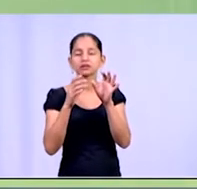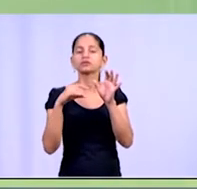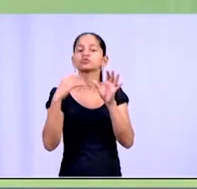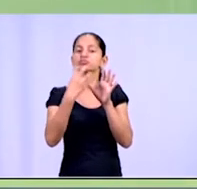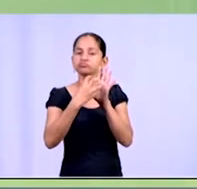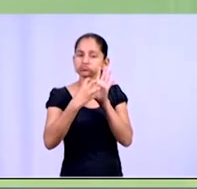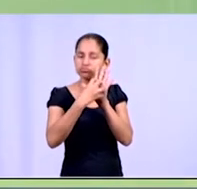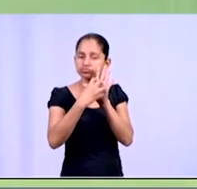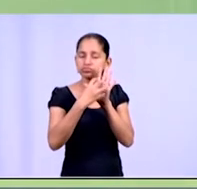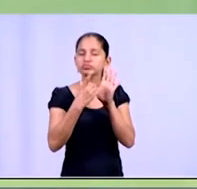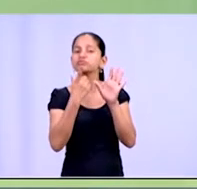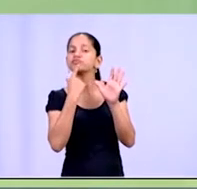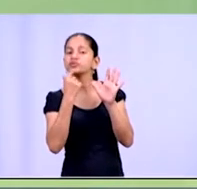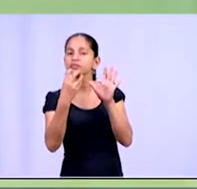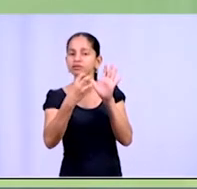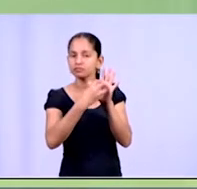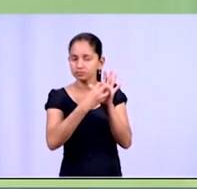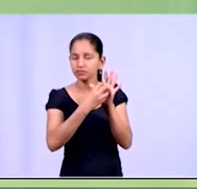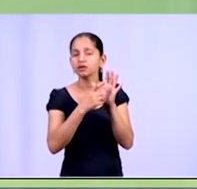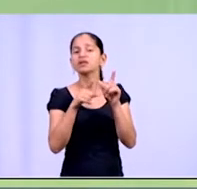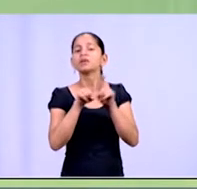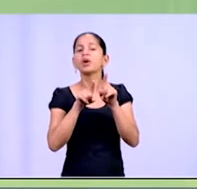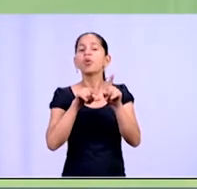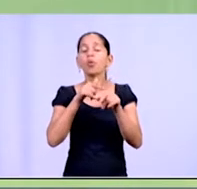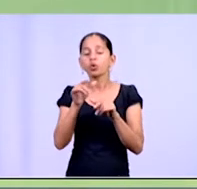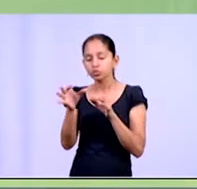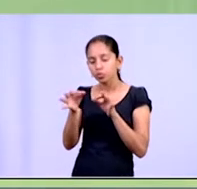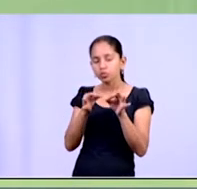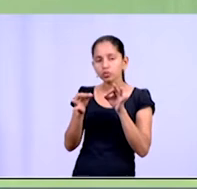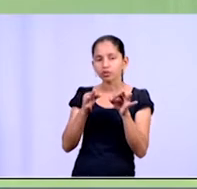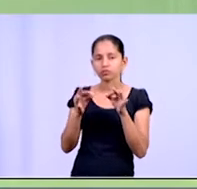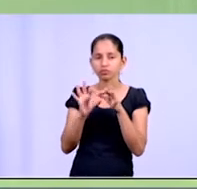claridade dá para ver muito bem, os controladores, né?